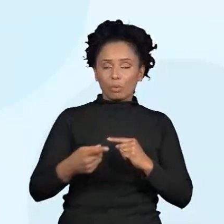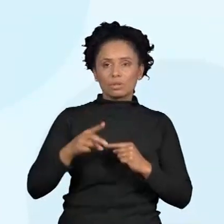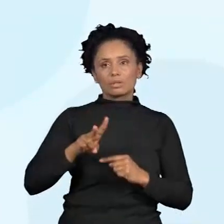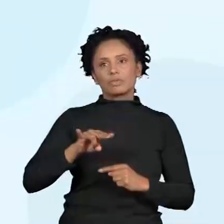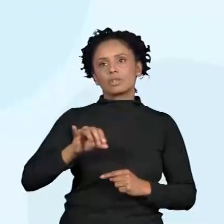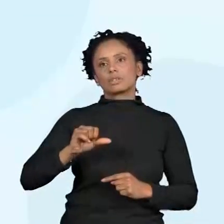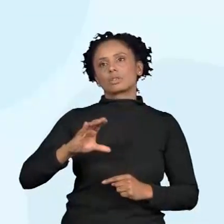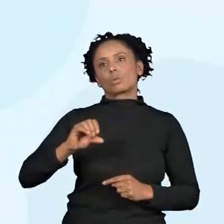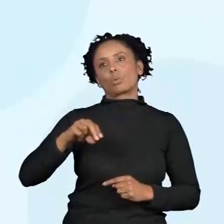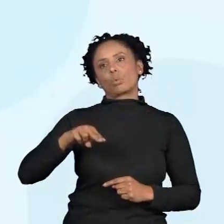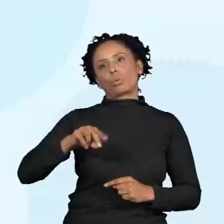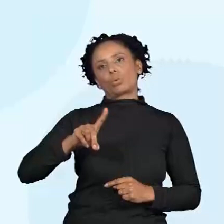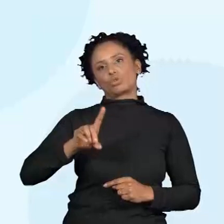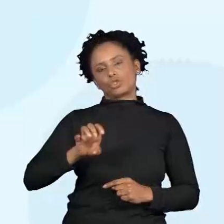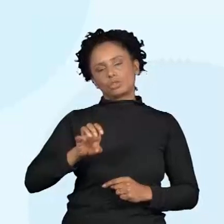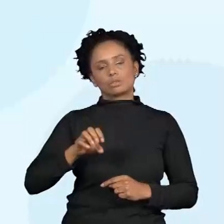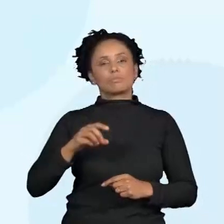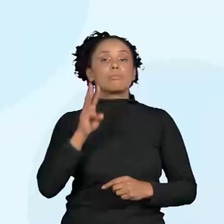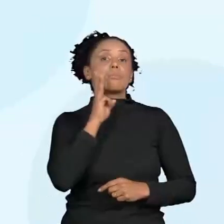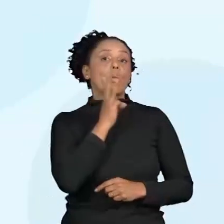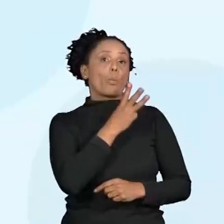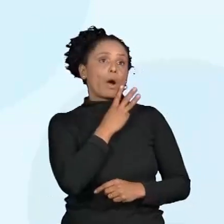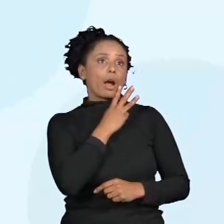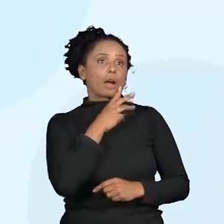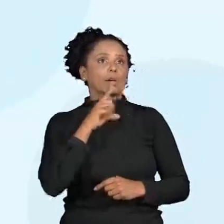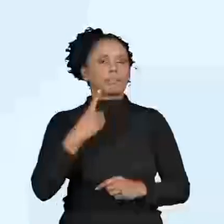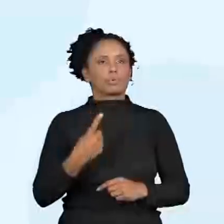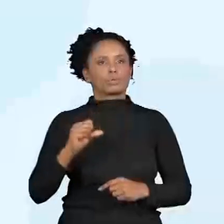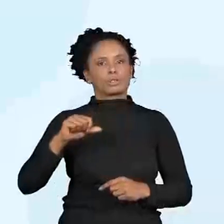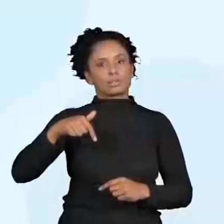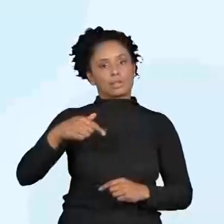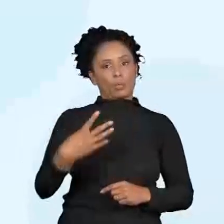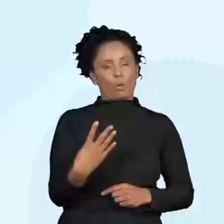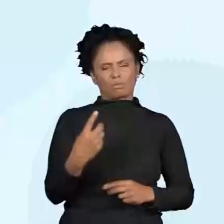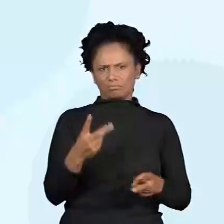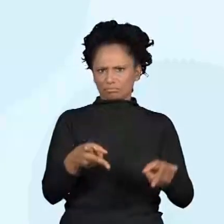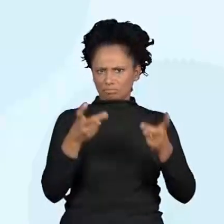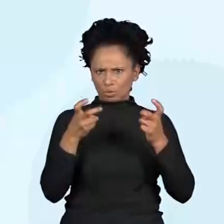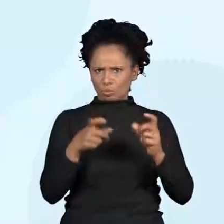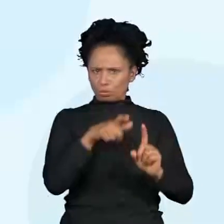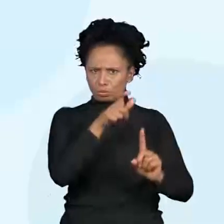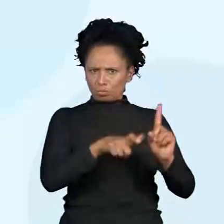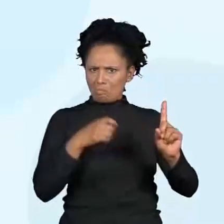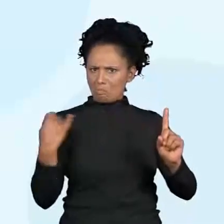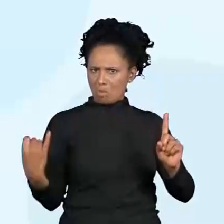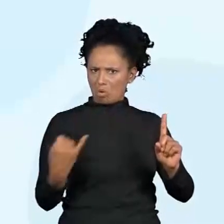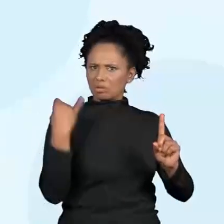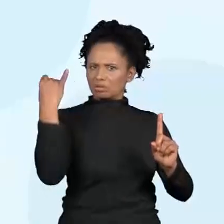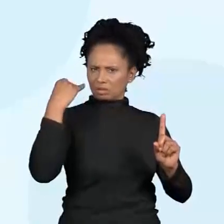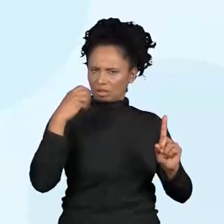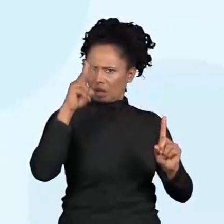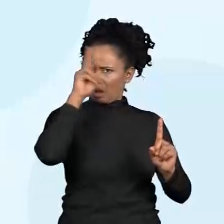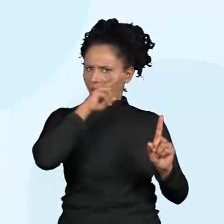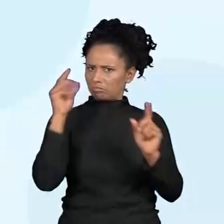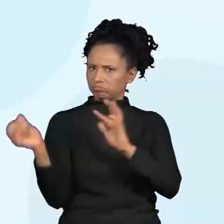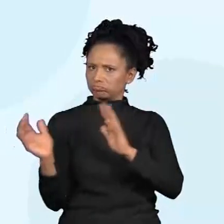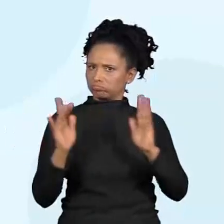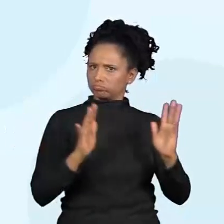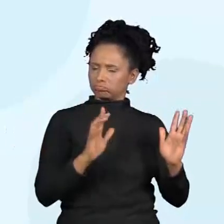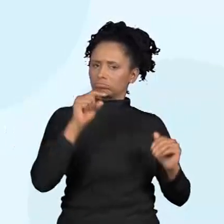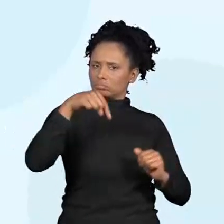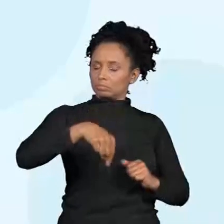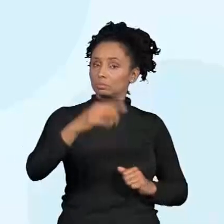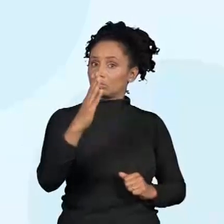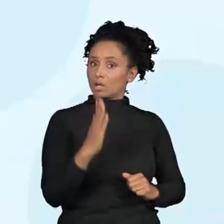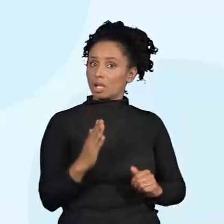em 1874. A gente percebe aí que ele foi um homem aí muito importante para a história do Brasil, para o